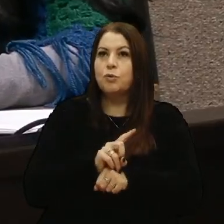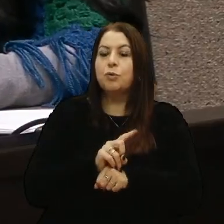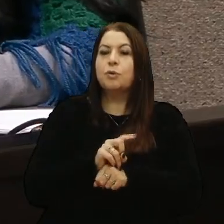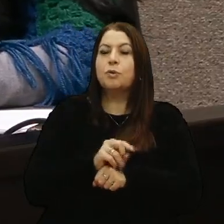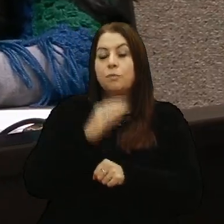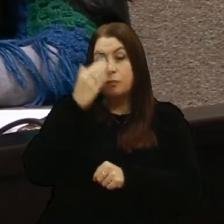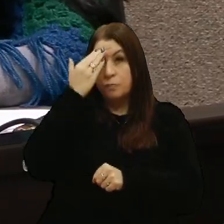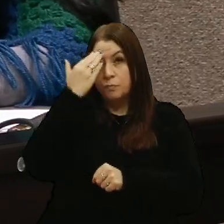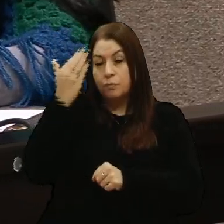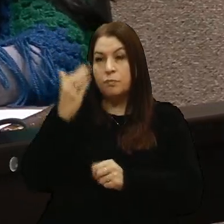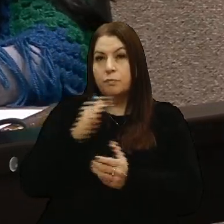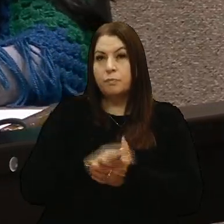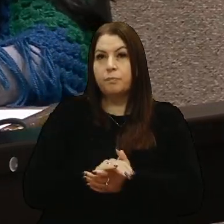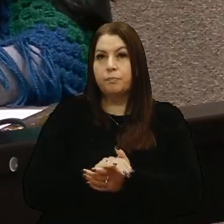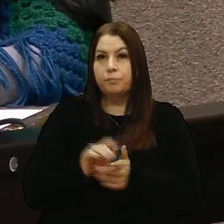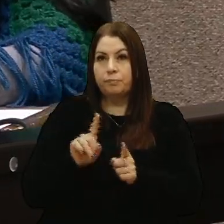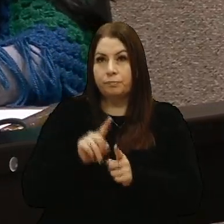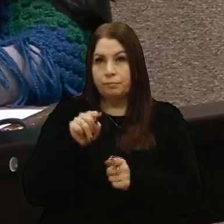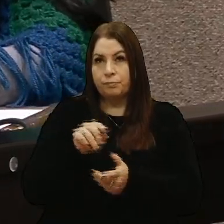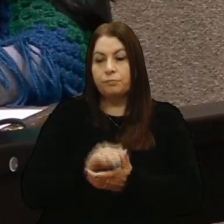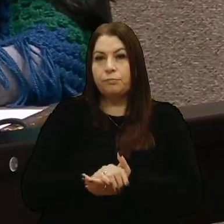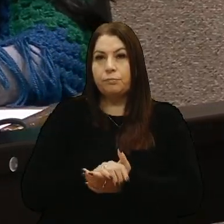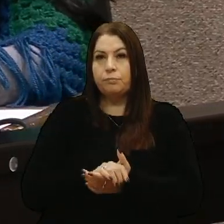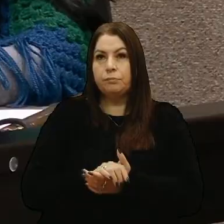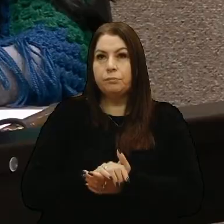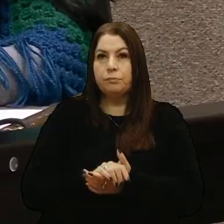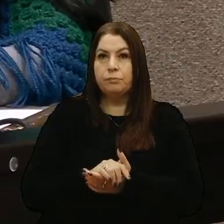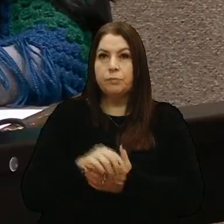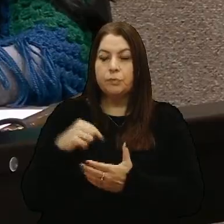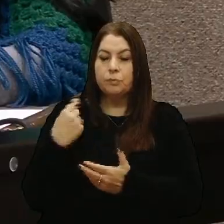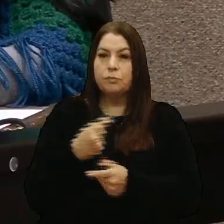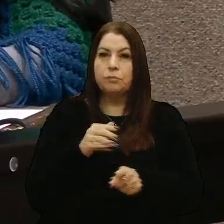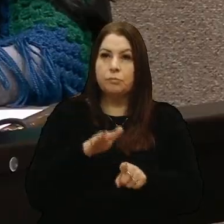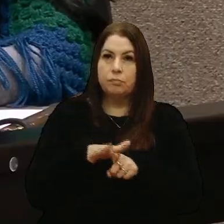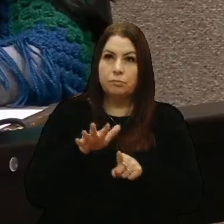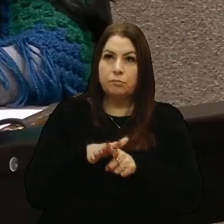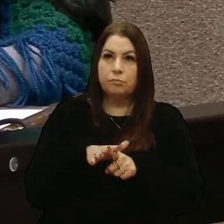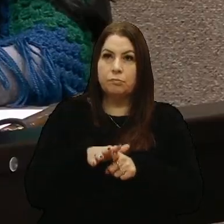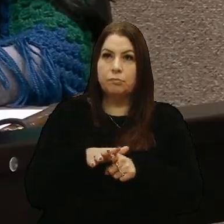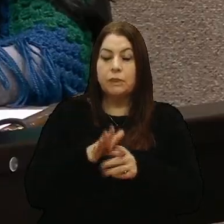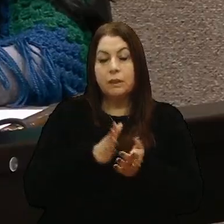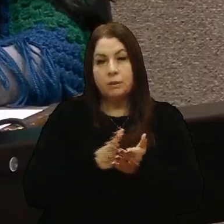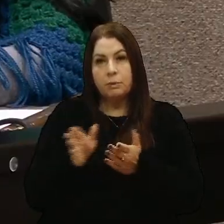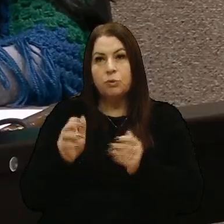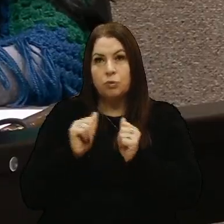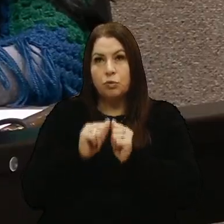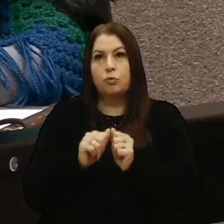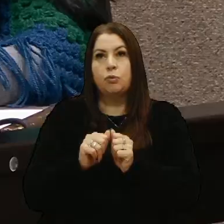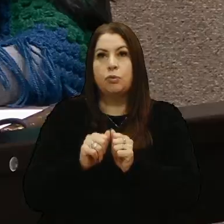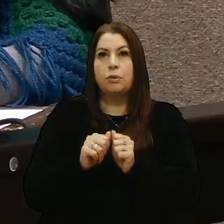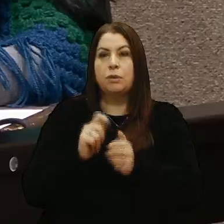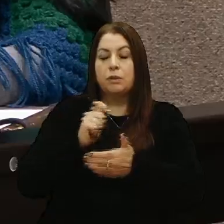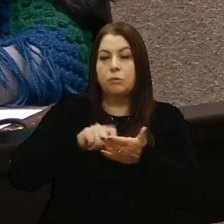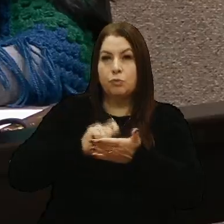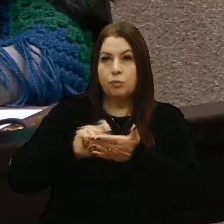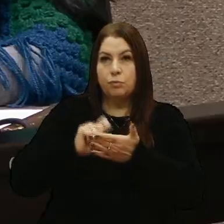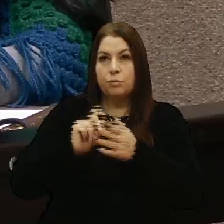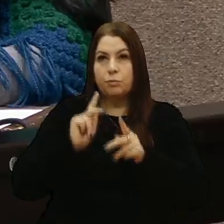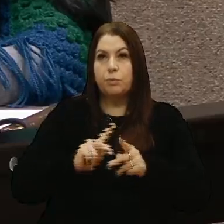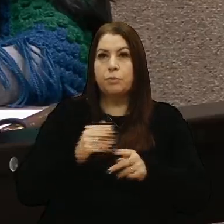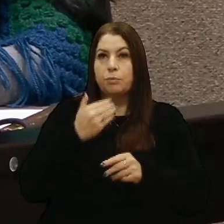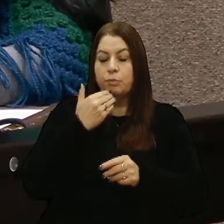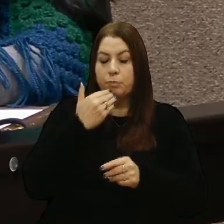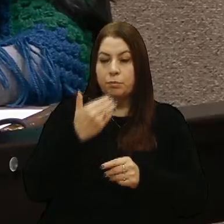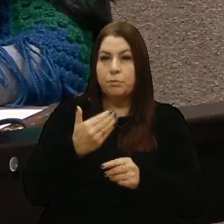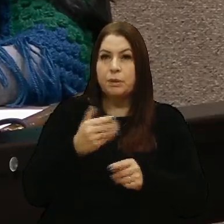um agradecimento também a eles. As nossas demandas estão sendo encaminhadas através das nossas indicações. As pessoas nos